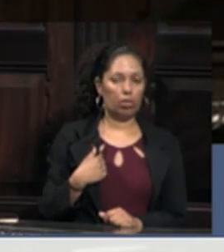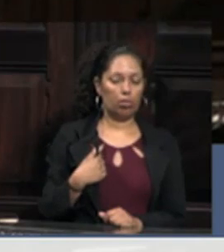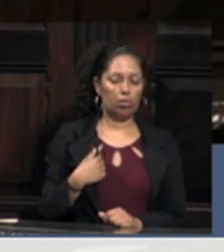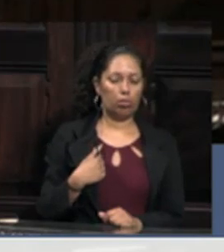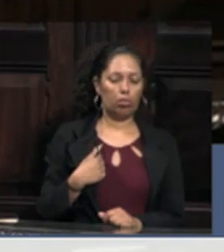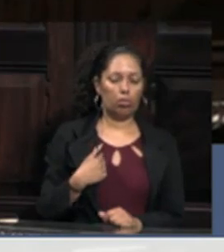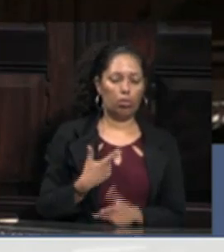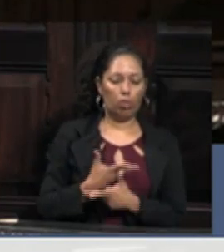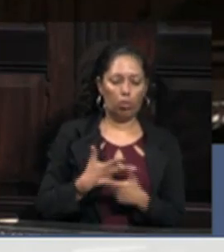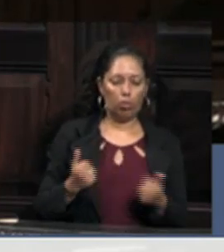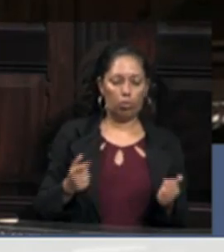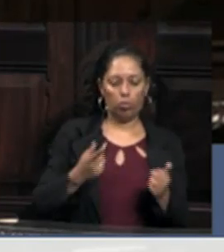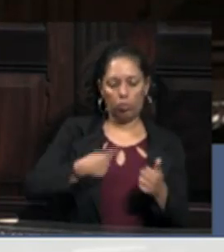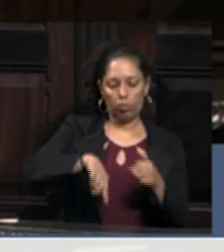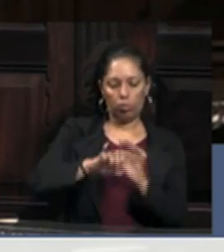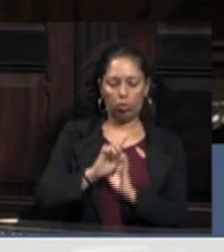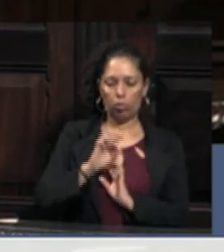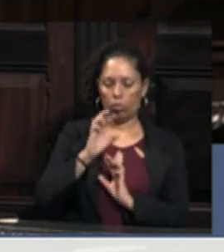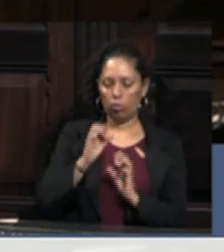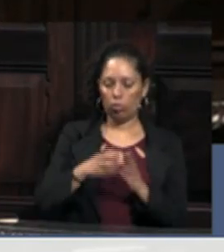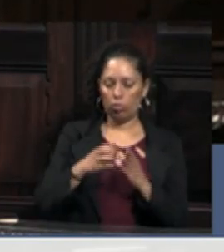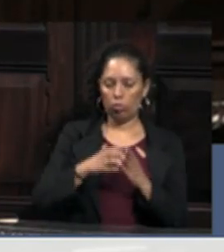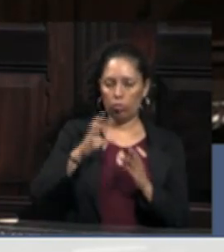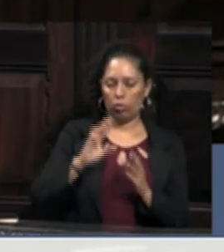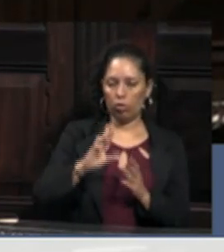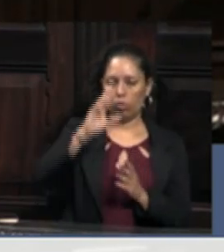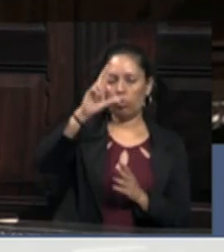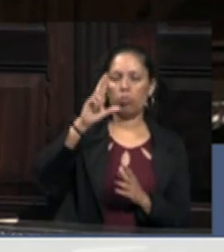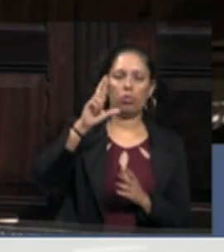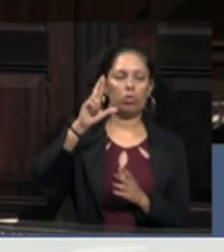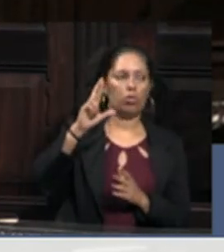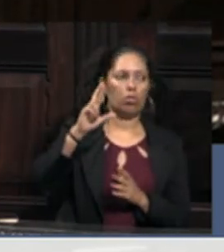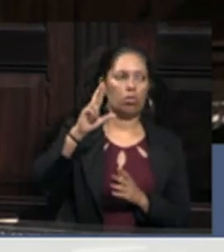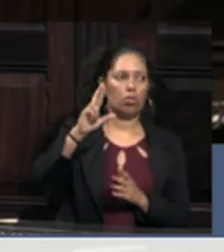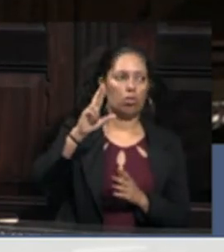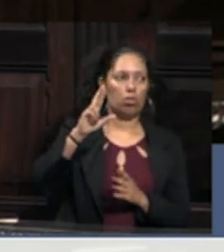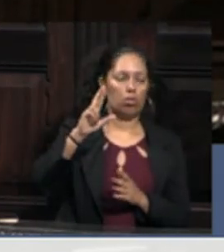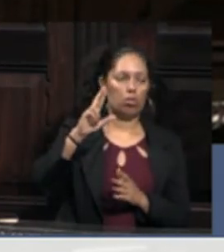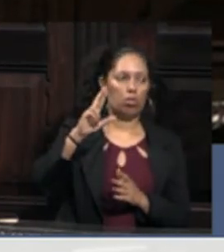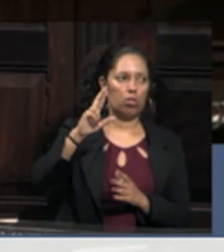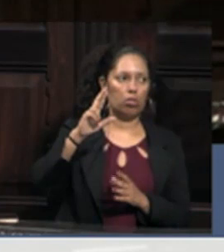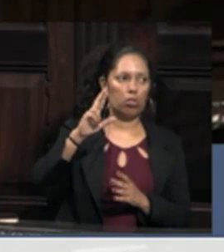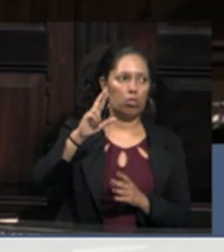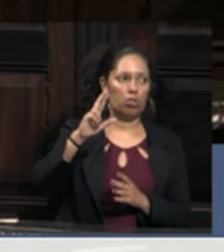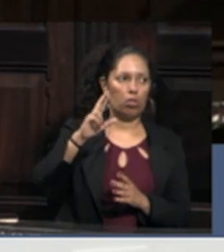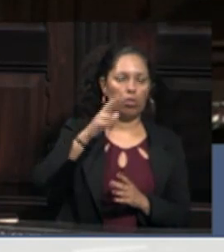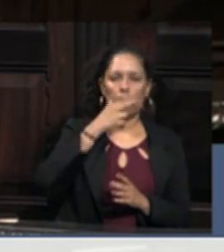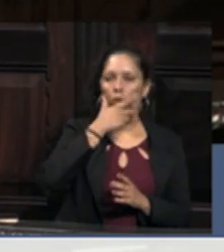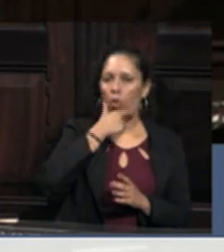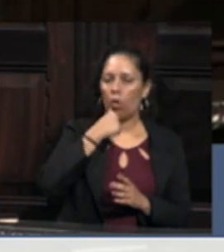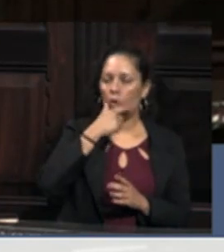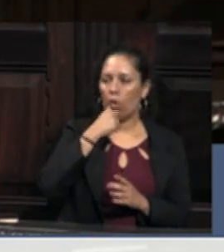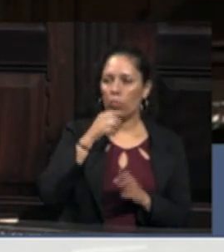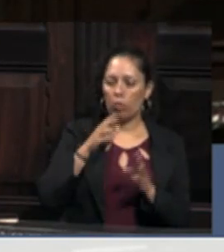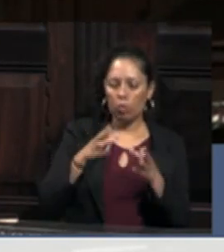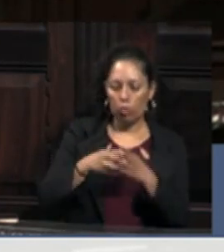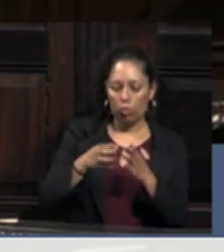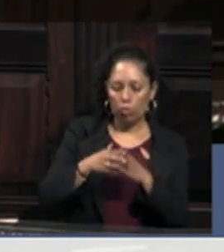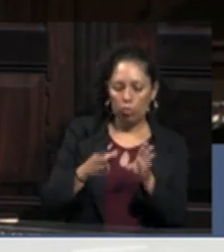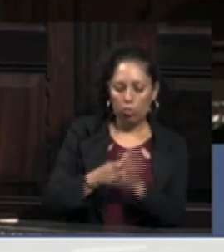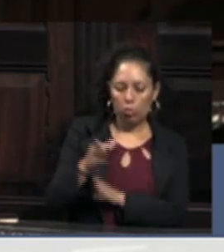modulação a gestão do fundo seja por conta de um conselho,